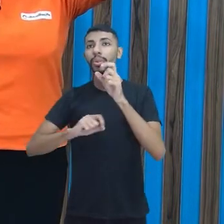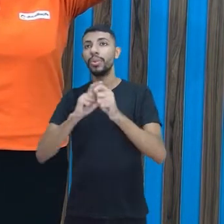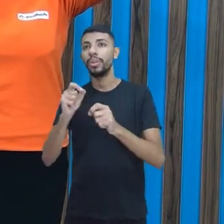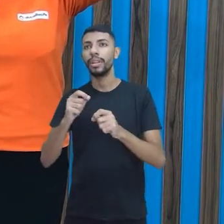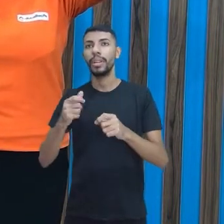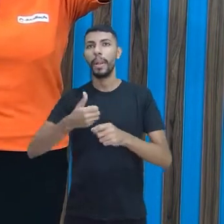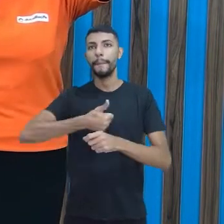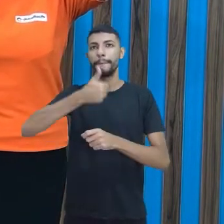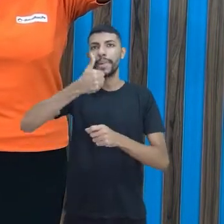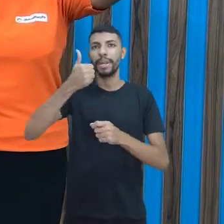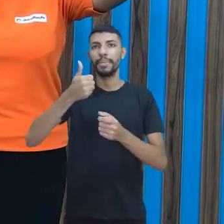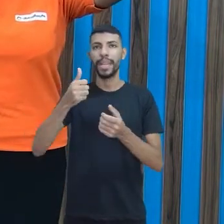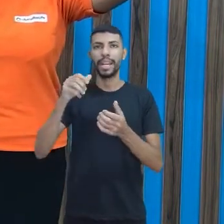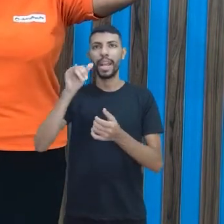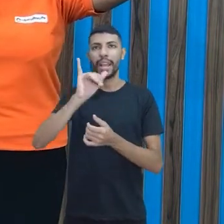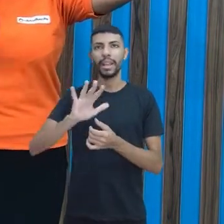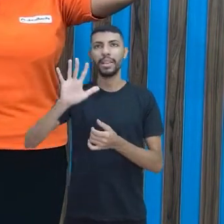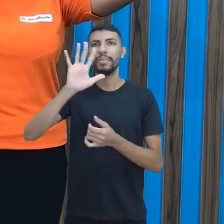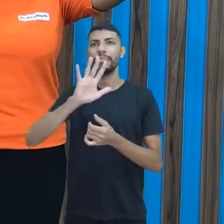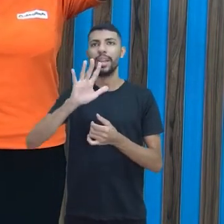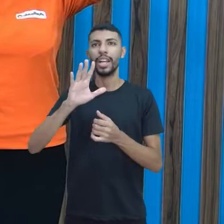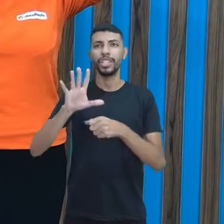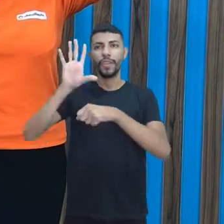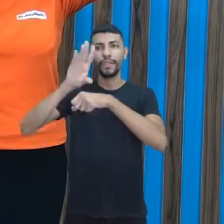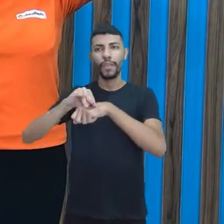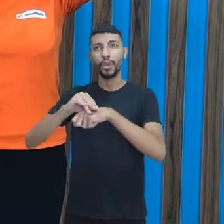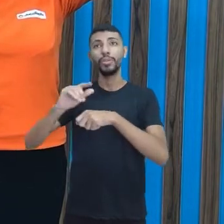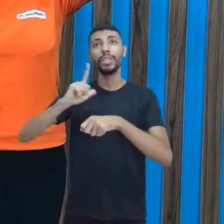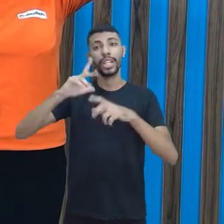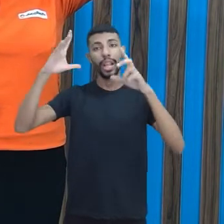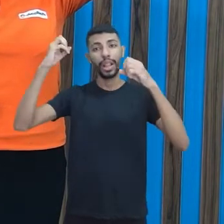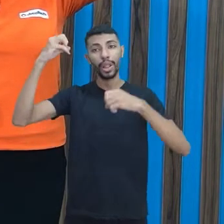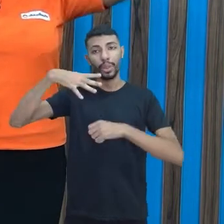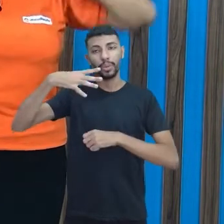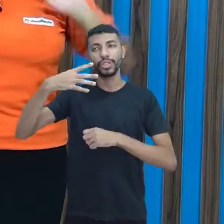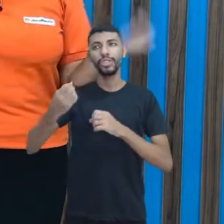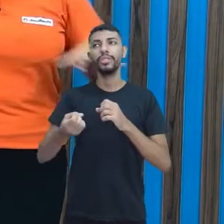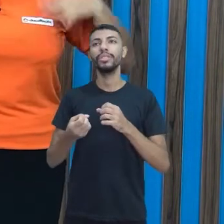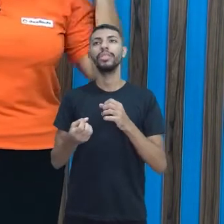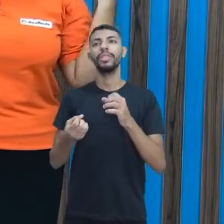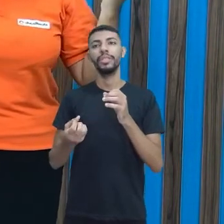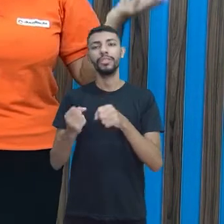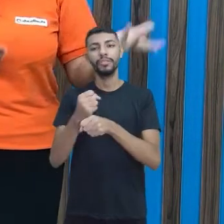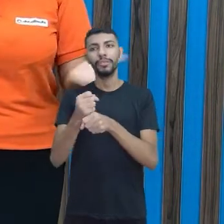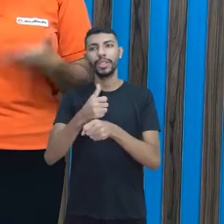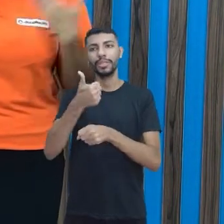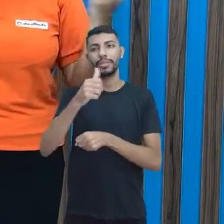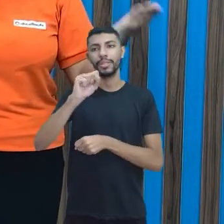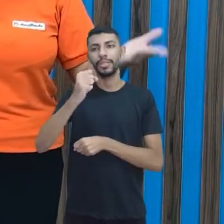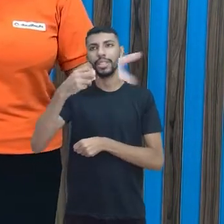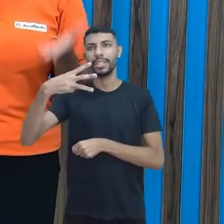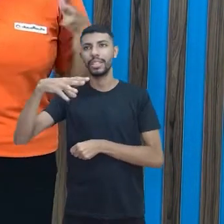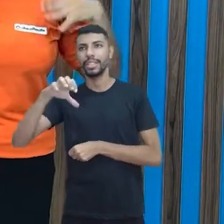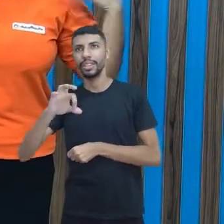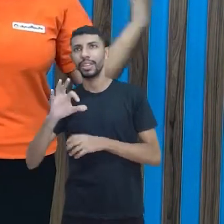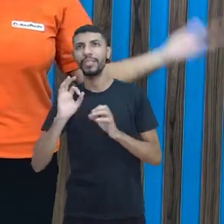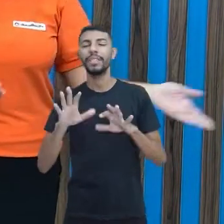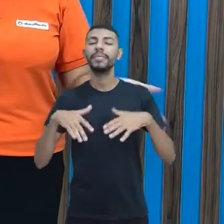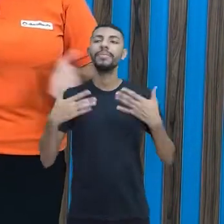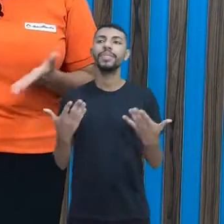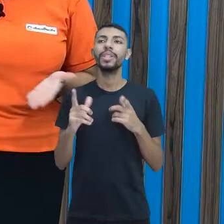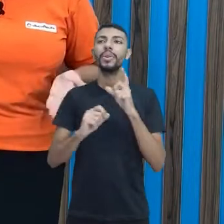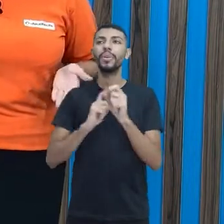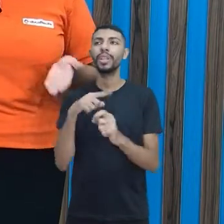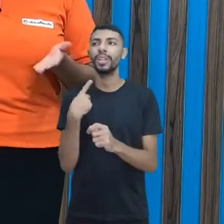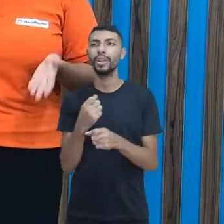com luz já tirada, em 1839. E aí, o que a gente pode destacar de semelhante entre a